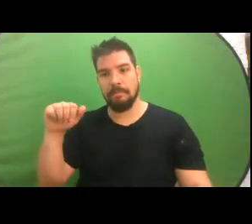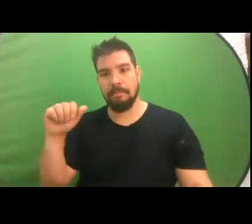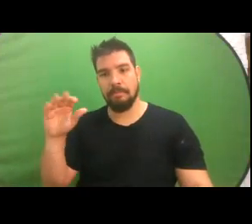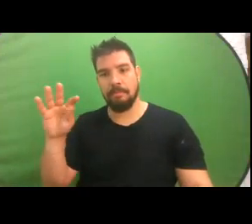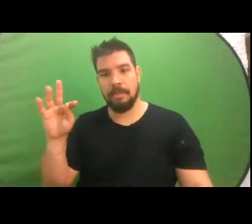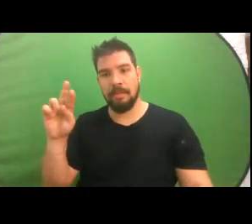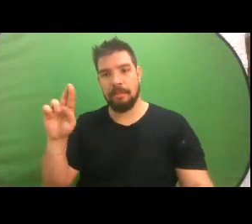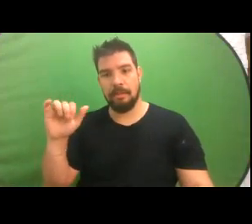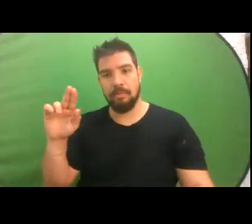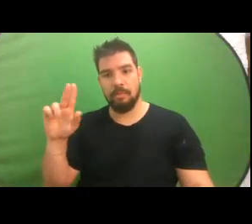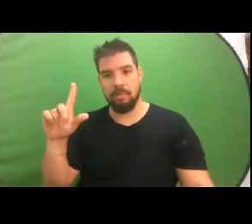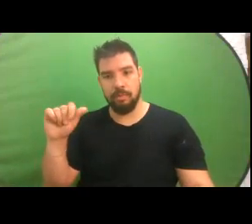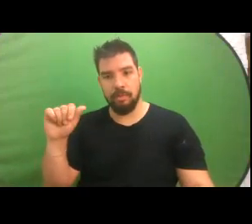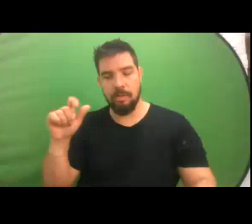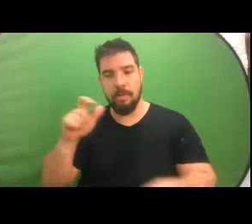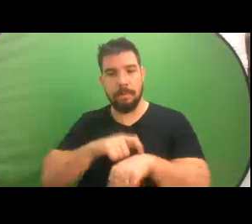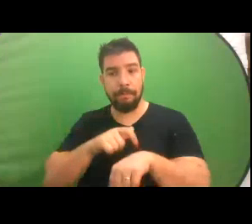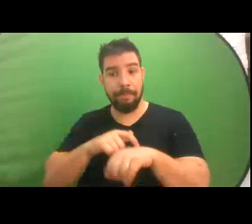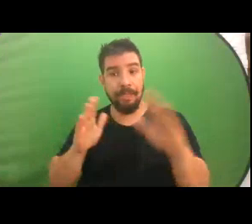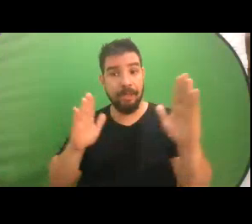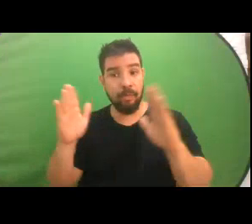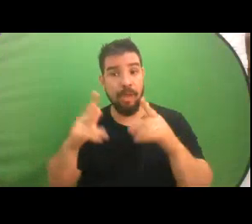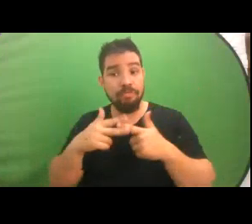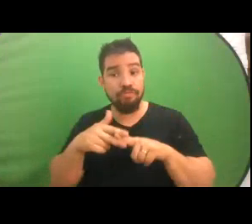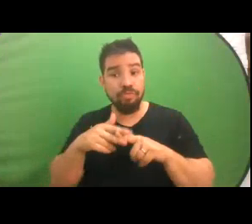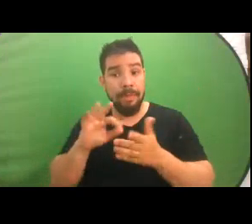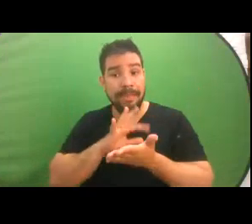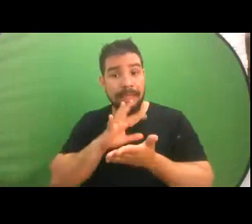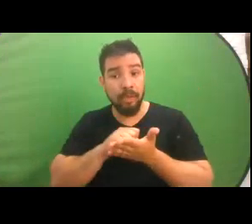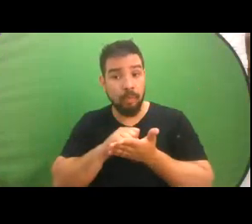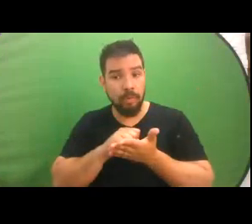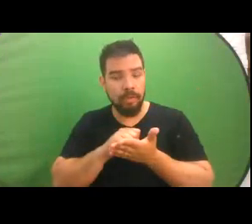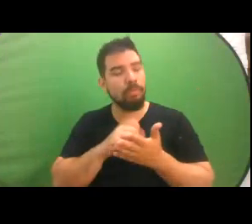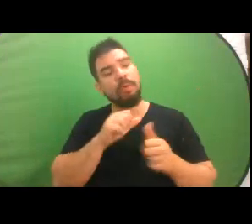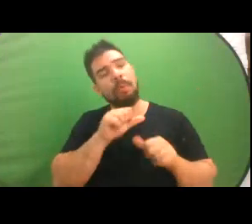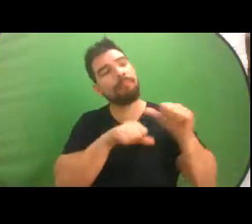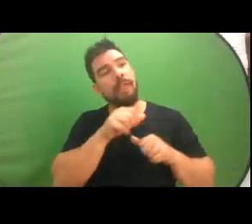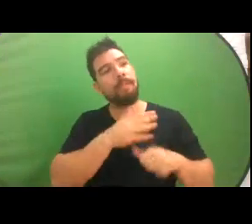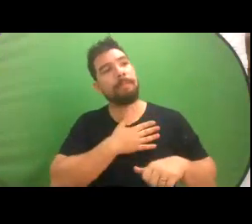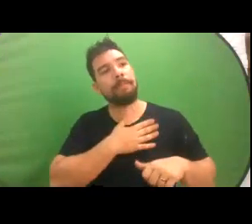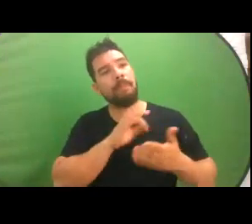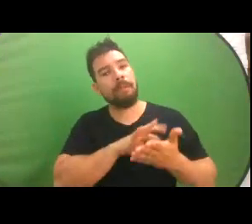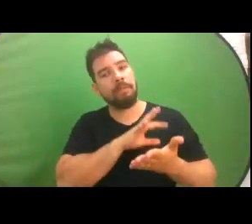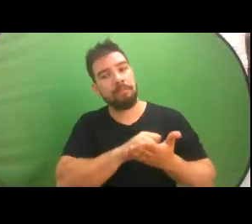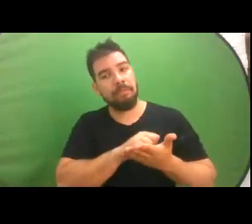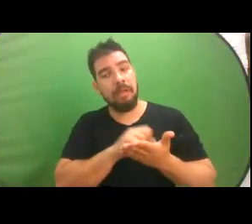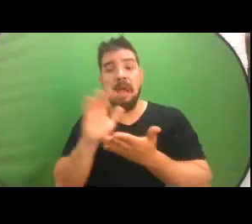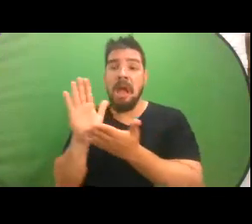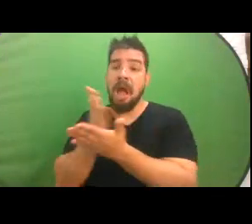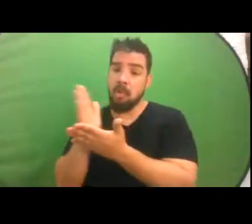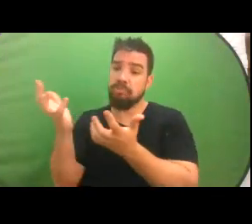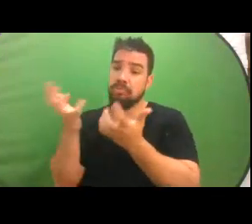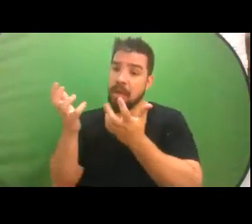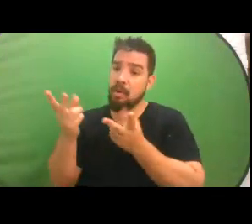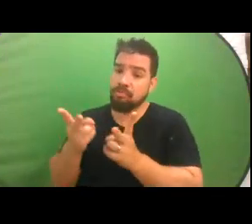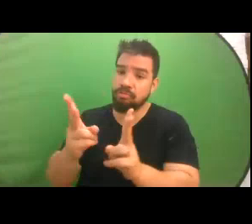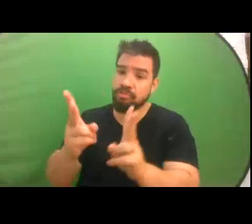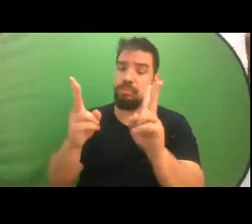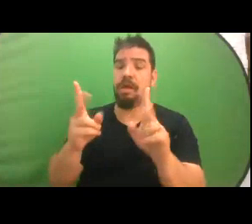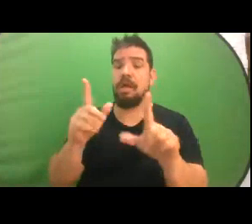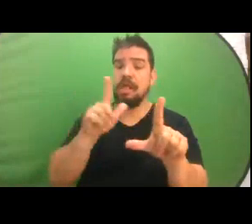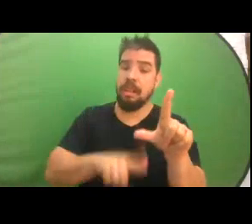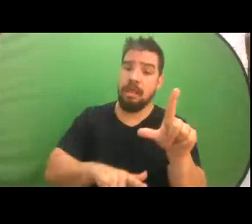secretaria, certo? Isso é uma questão, porque alguns alunos falaram, não, eu vou continuar no curso completo, mas por